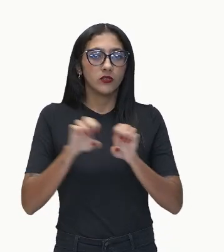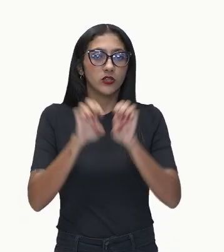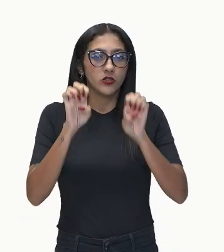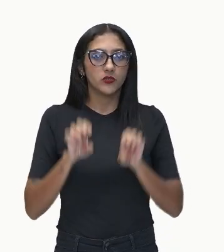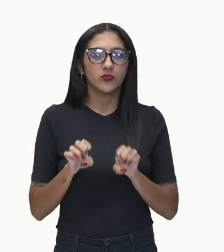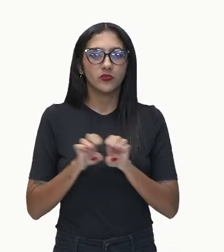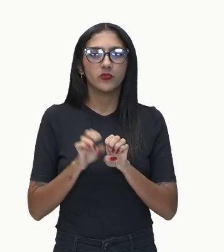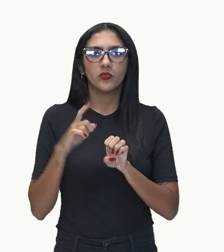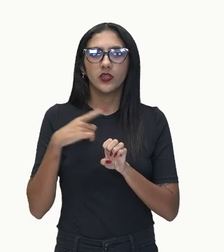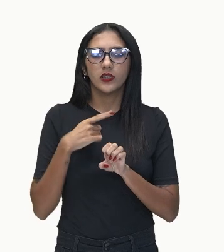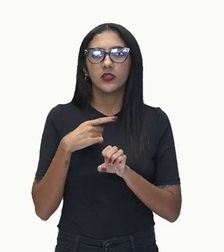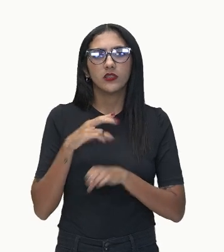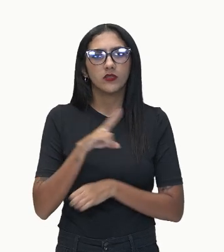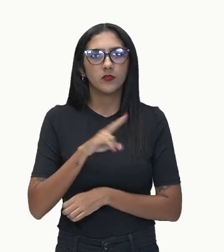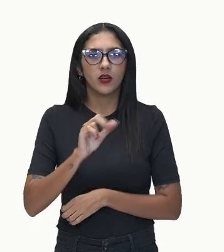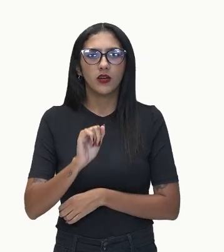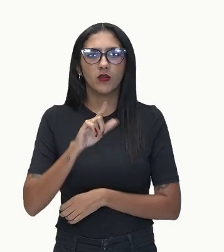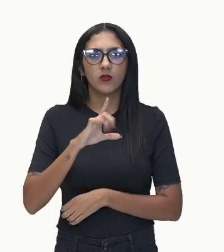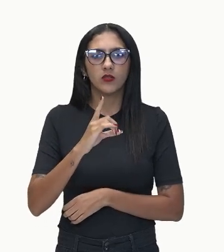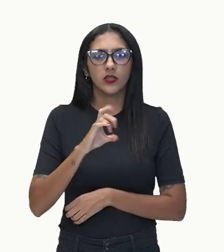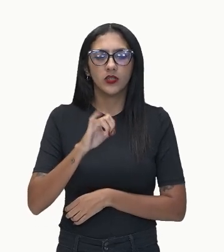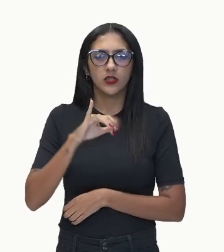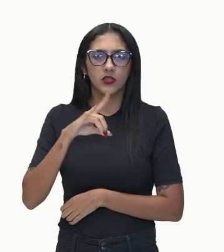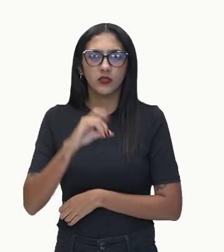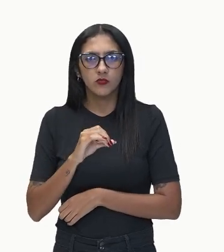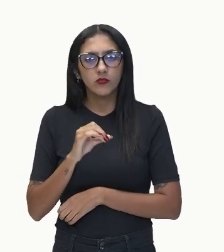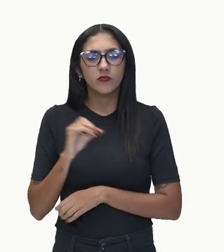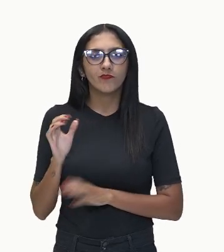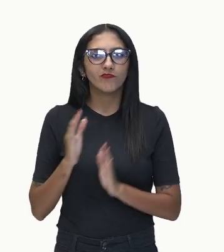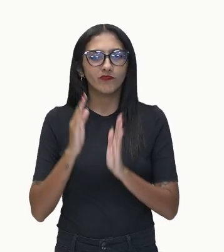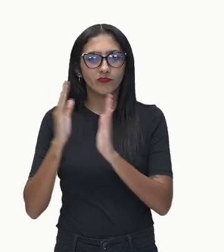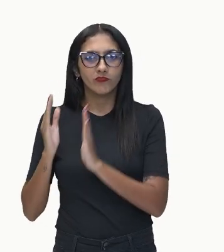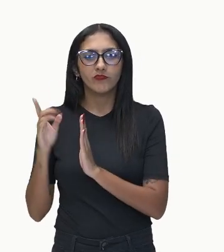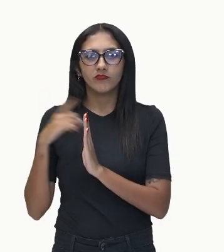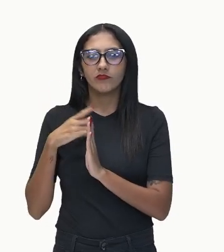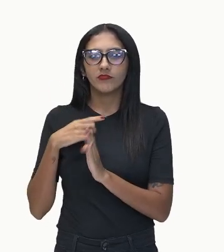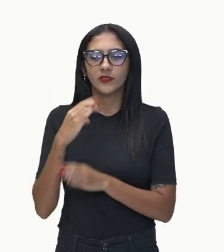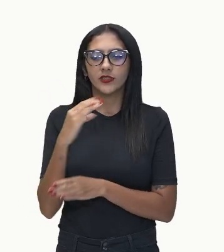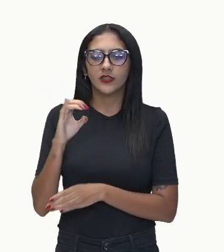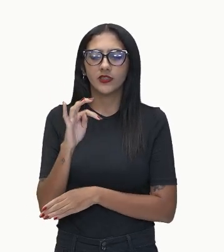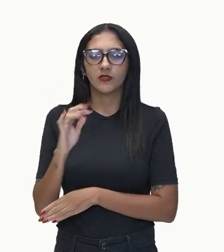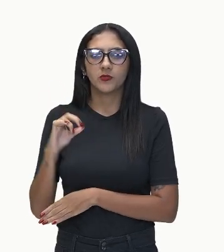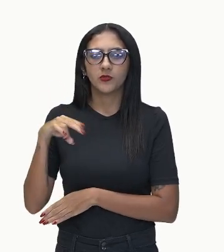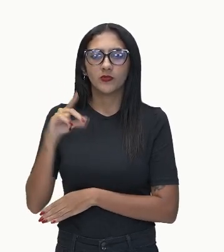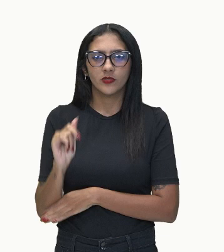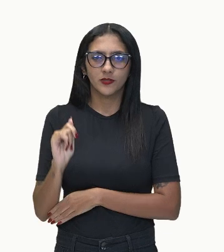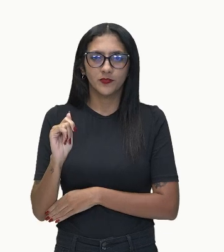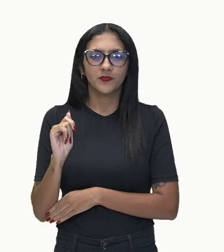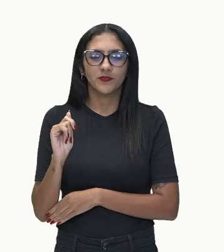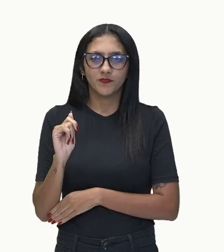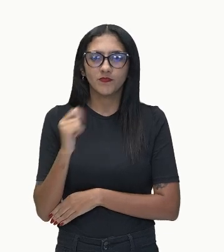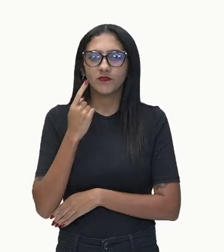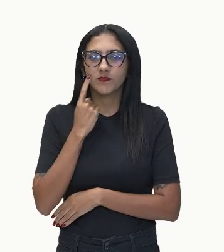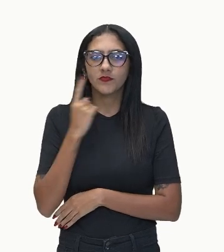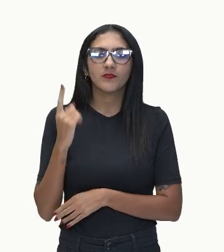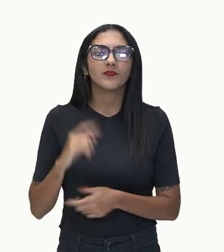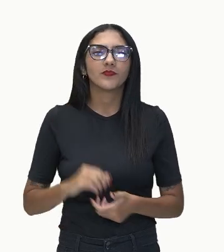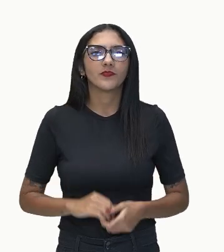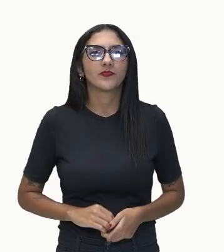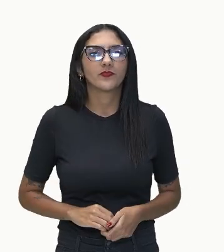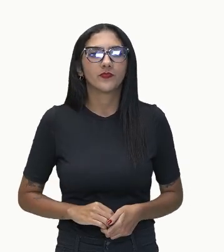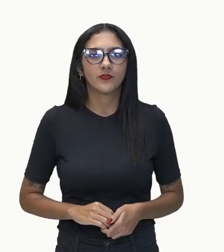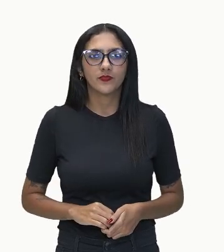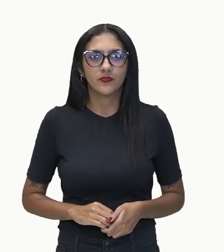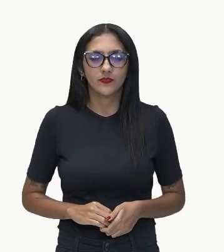é um aldeído, a heptose, ele é um composto que é cetona. Então, aqui são os monossacarídeos. Quais são